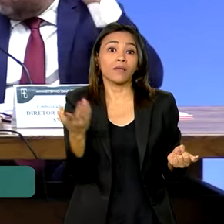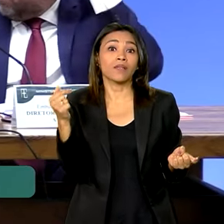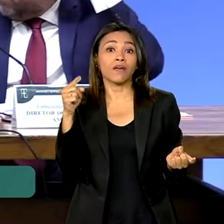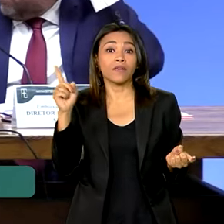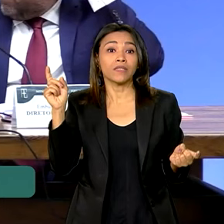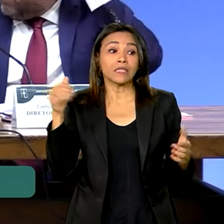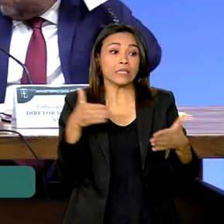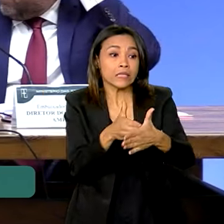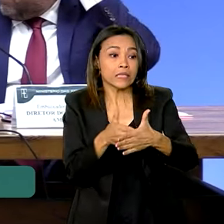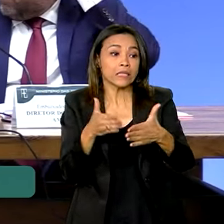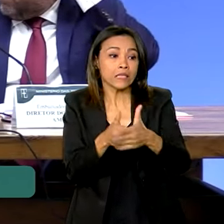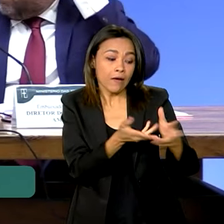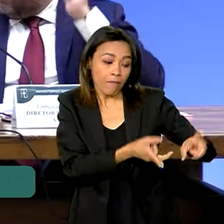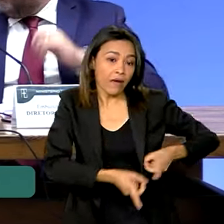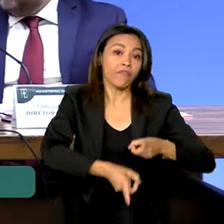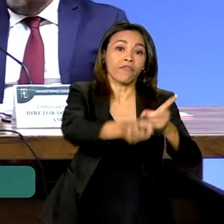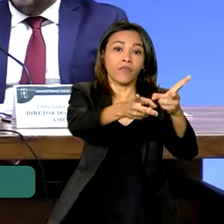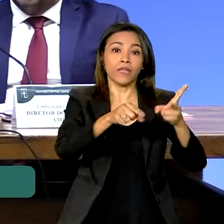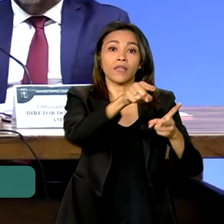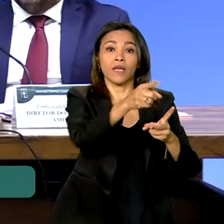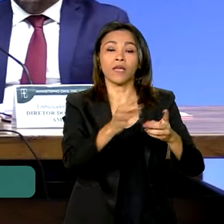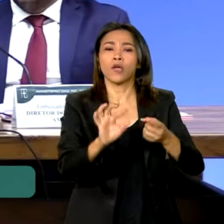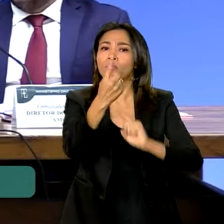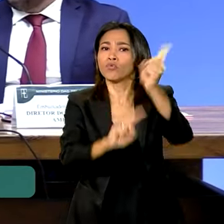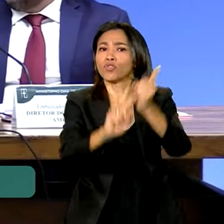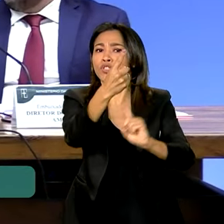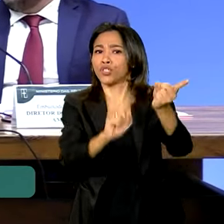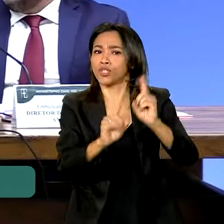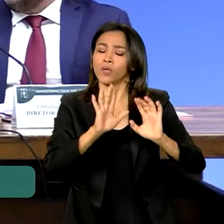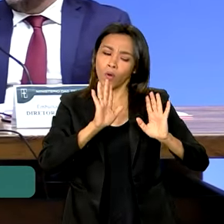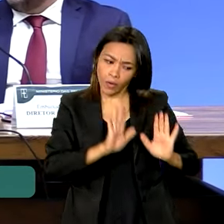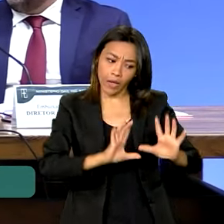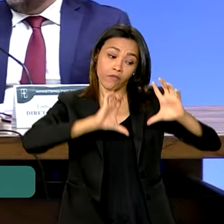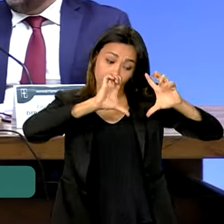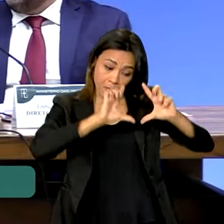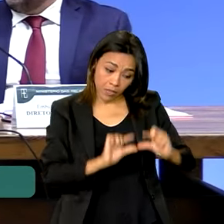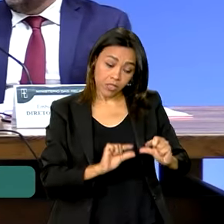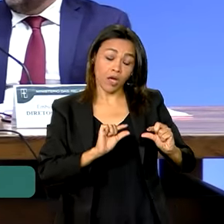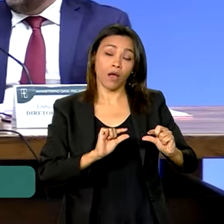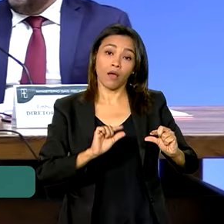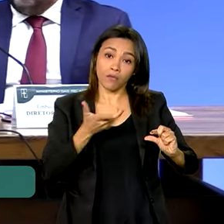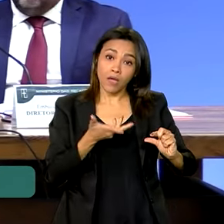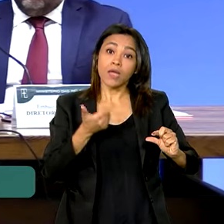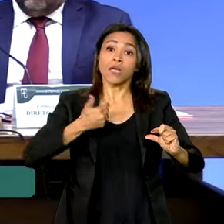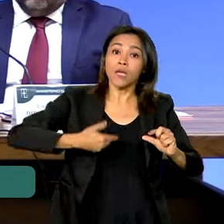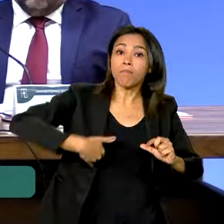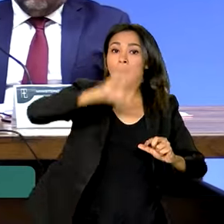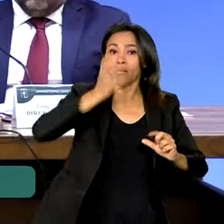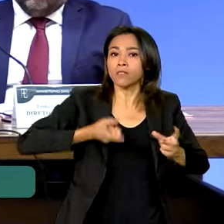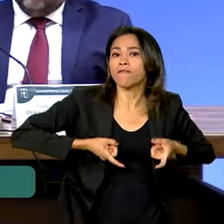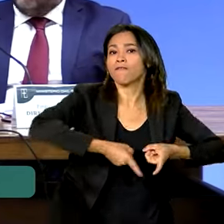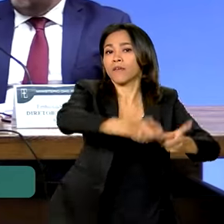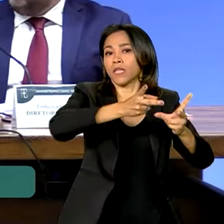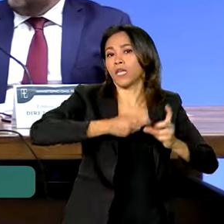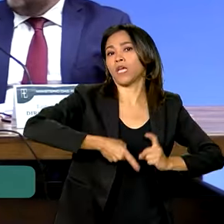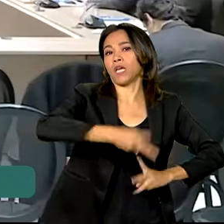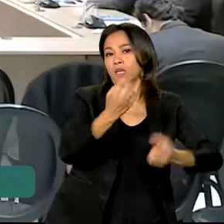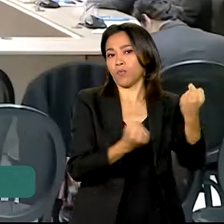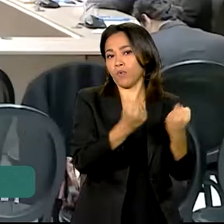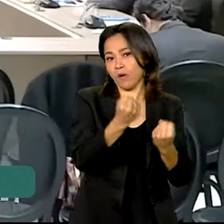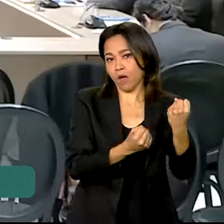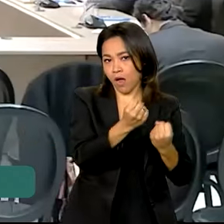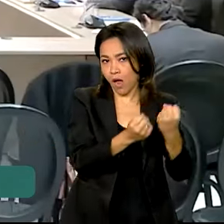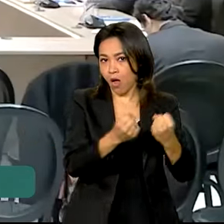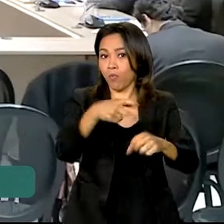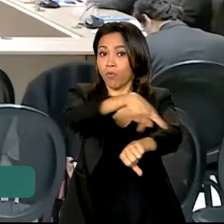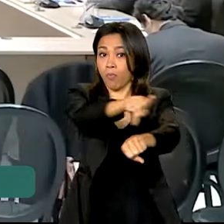chileno. Baixamos esse conteúdo, permitindo então aumentar as exportações de automóveis brasileiros para o Chile.